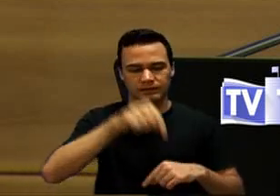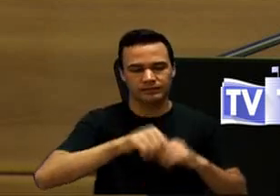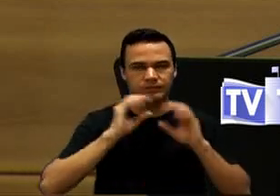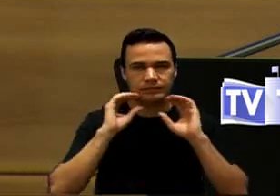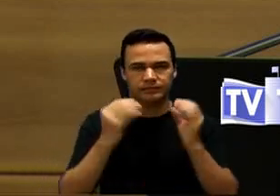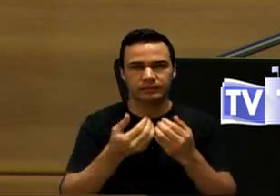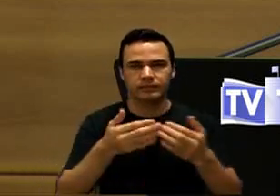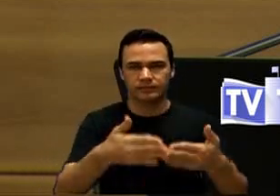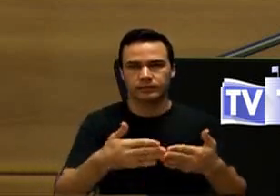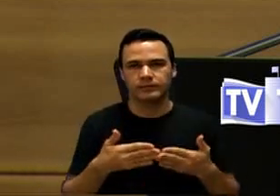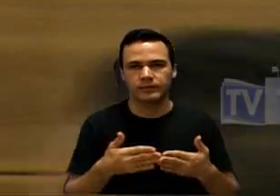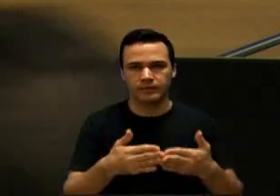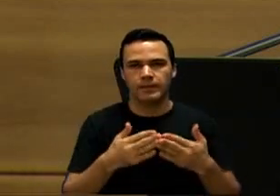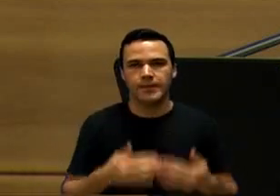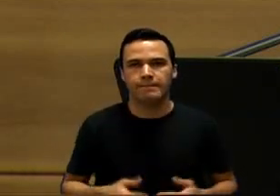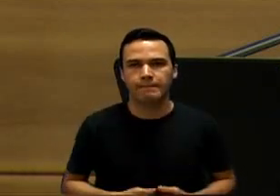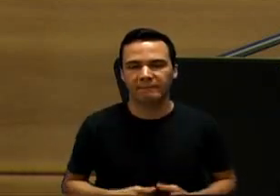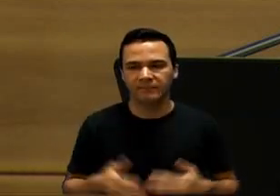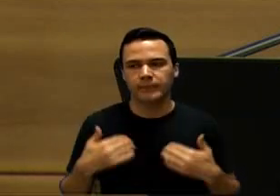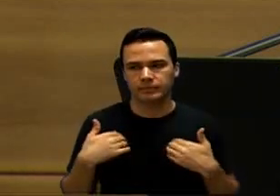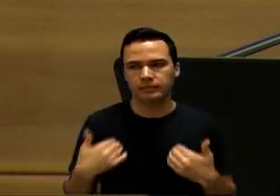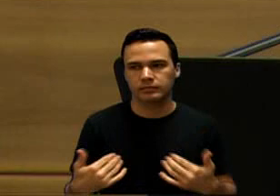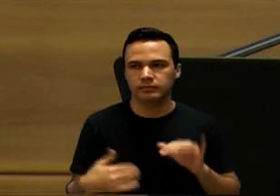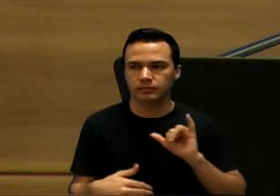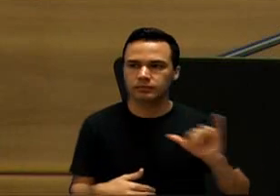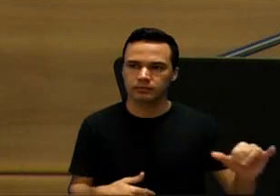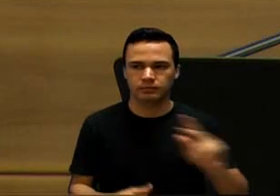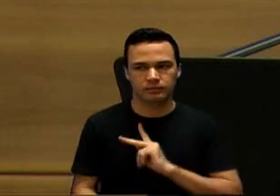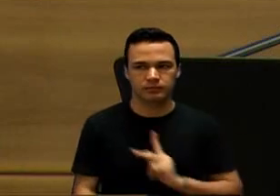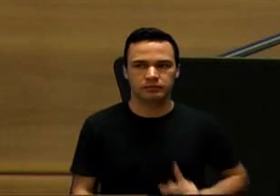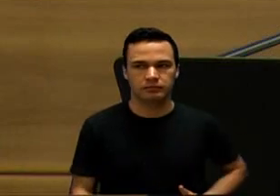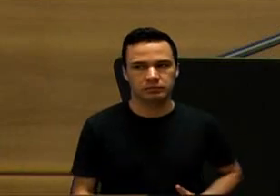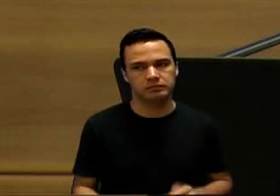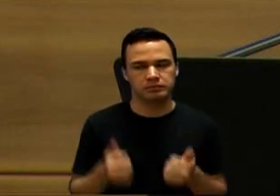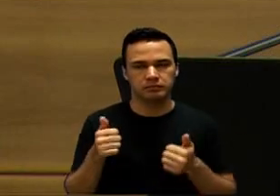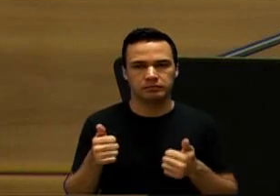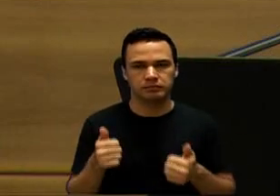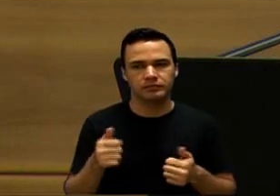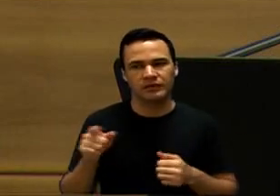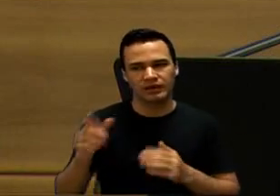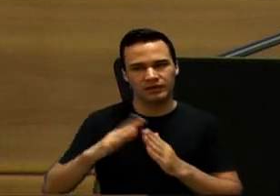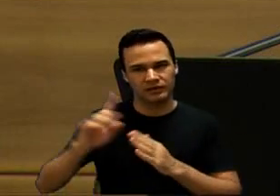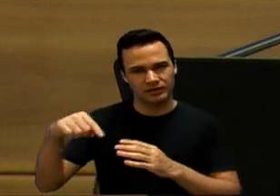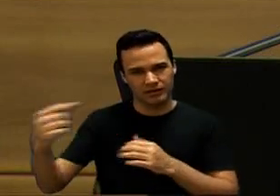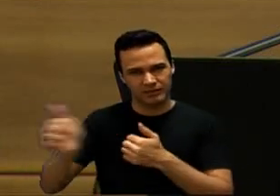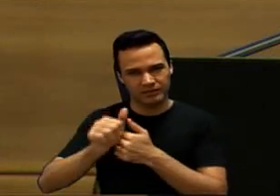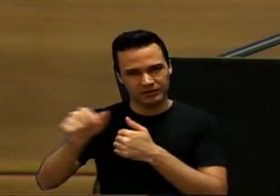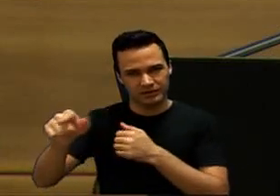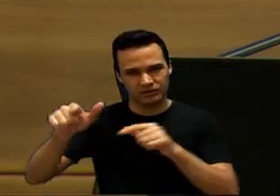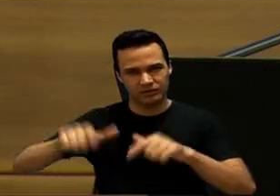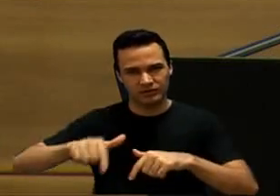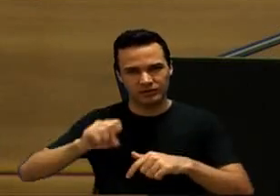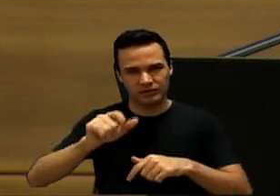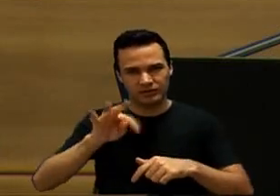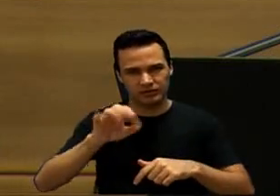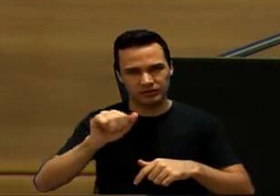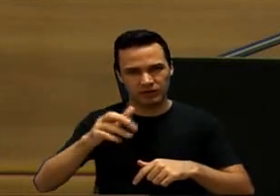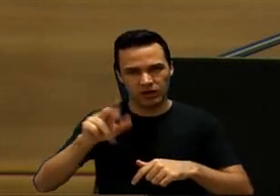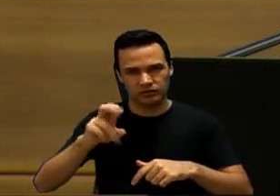casa. Farei menção ao presidente, é sua vizinha lá do Santa Rosália.